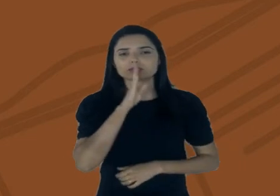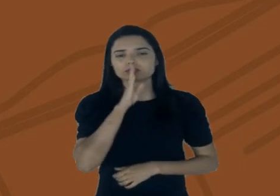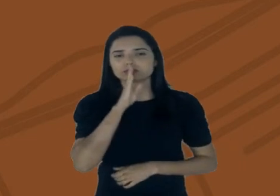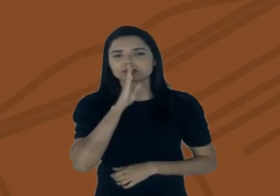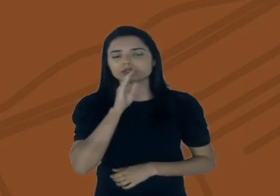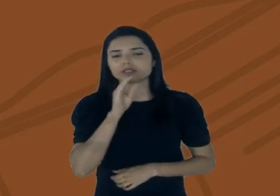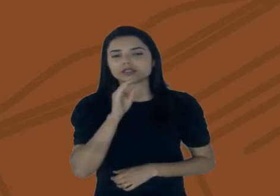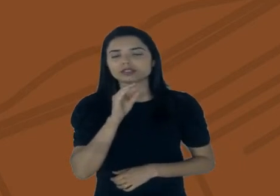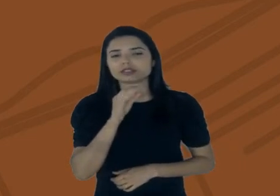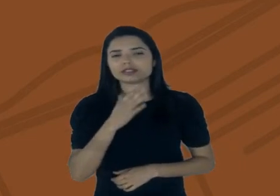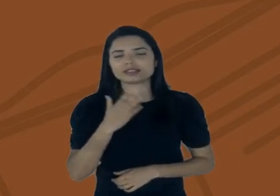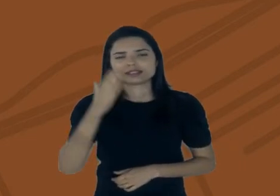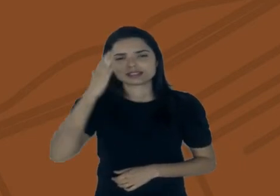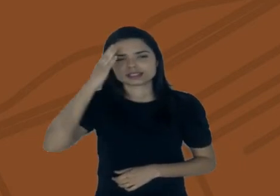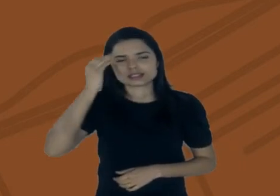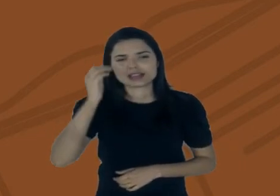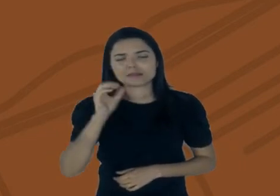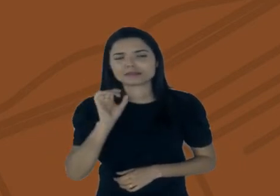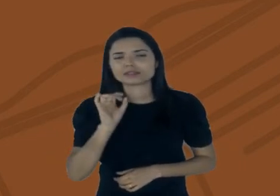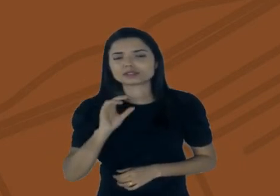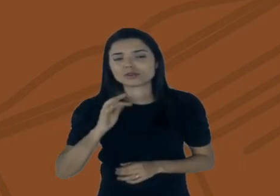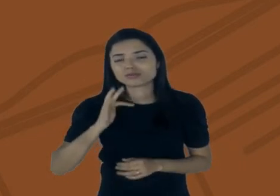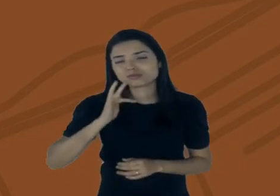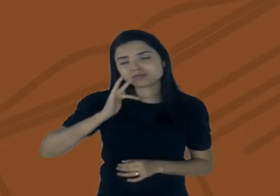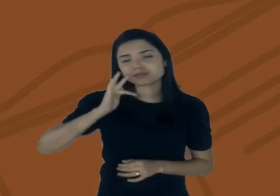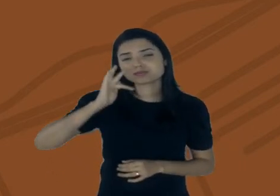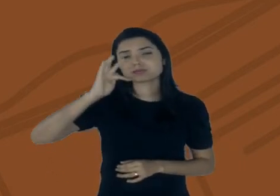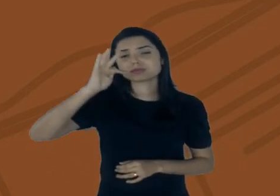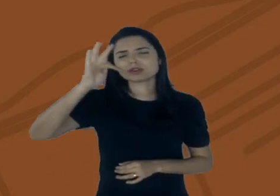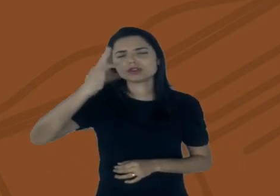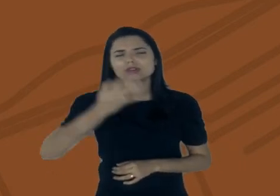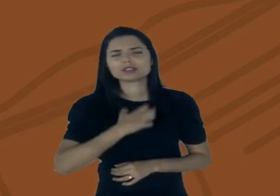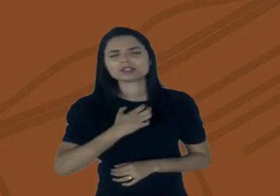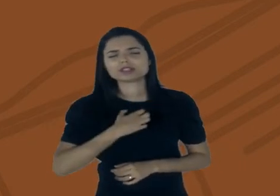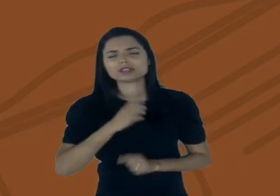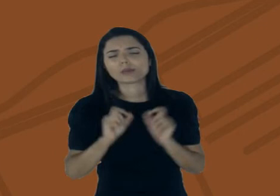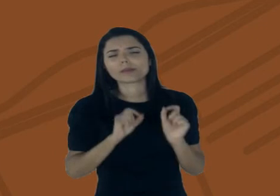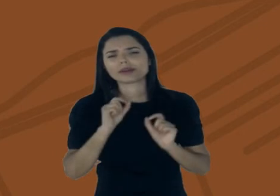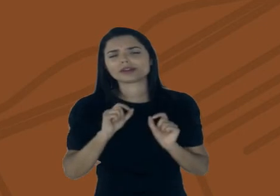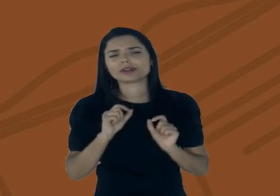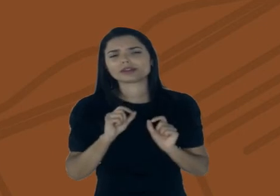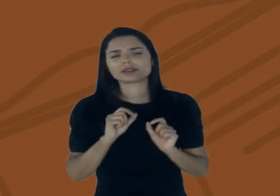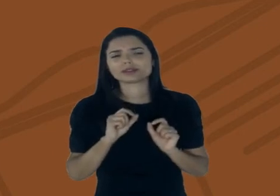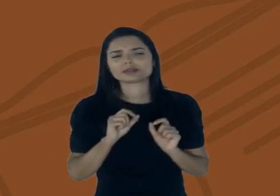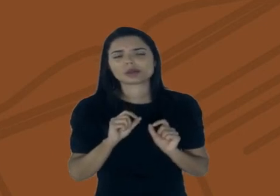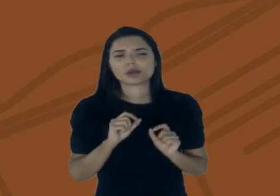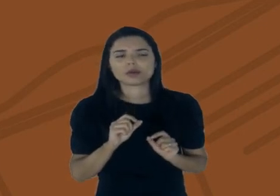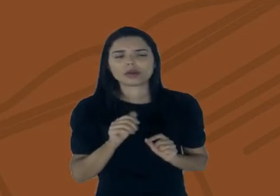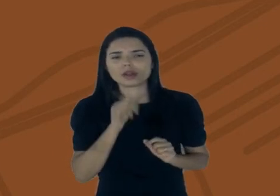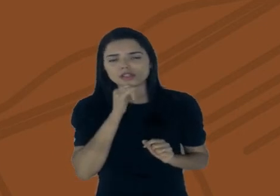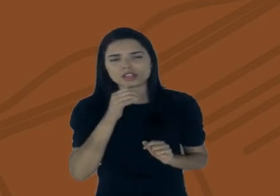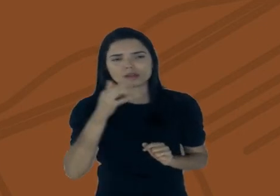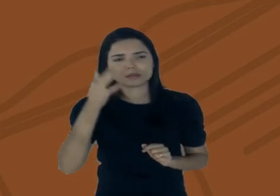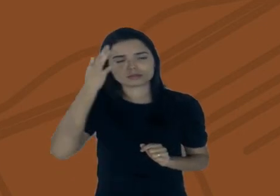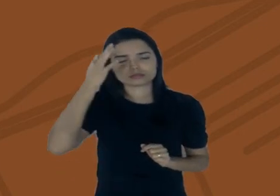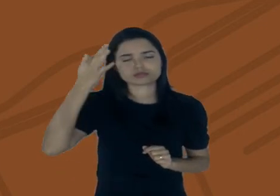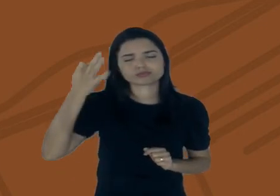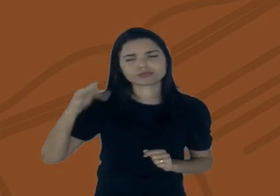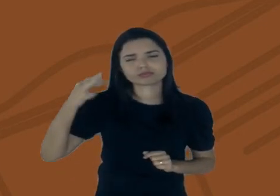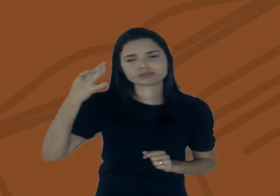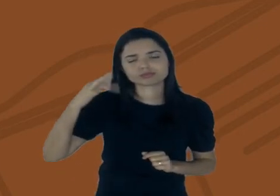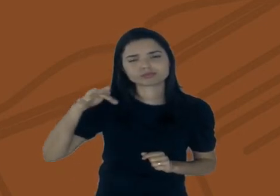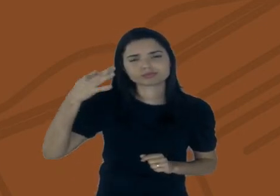quando a gente sentir algumas coisas como, em alguns casos, não todos, dores de cabeça, um zumbido no